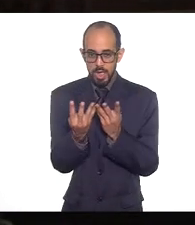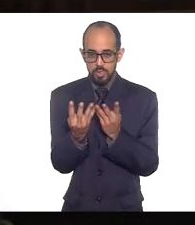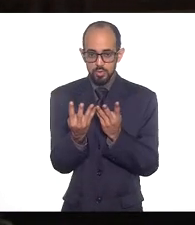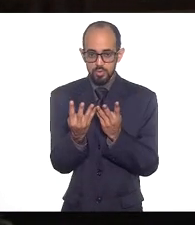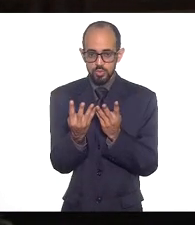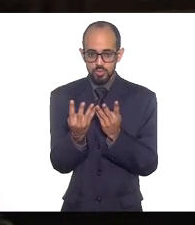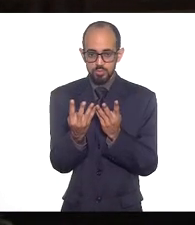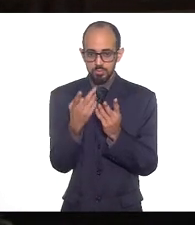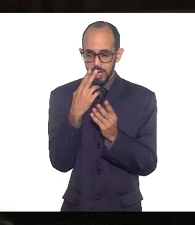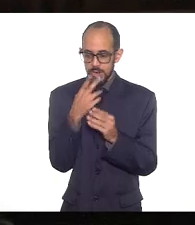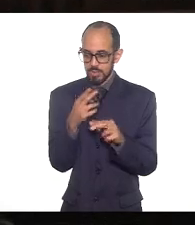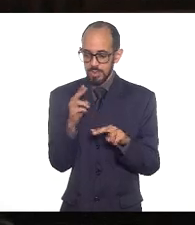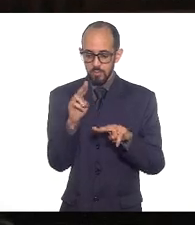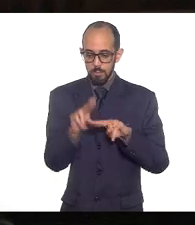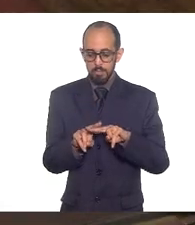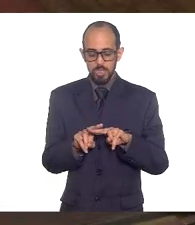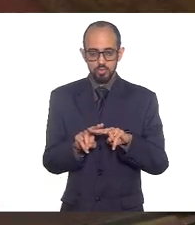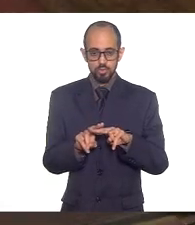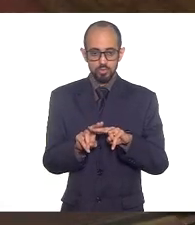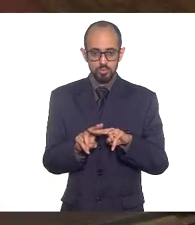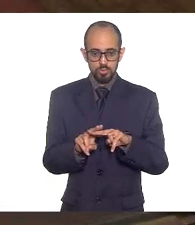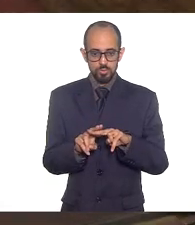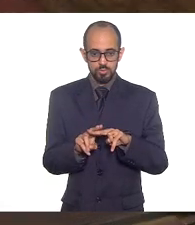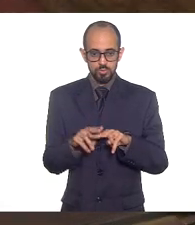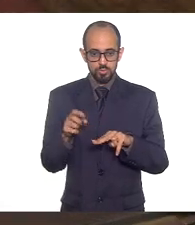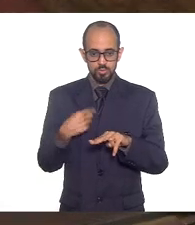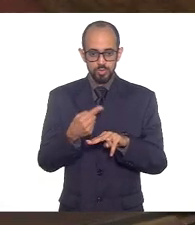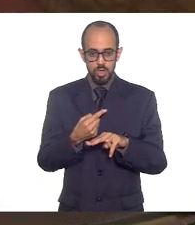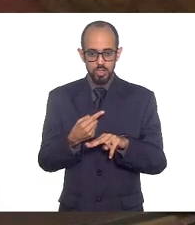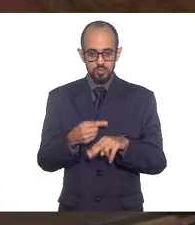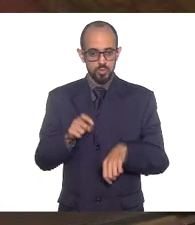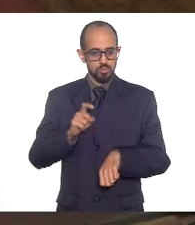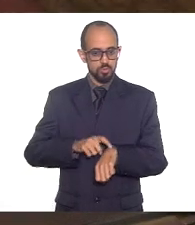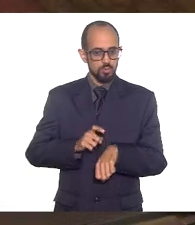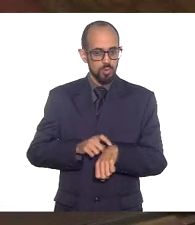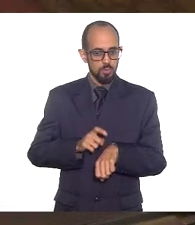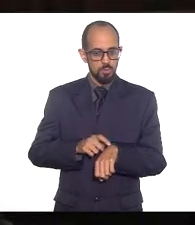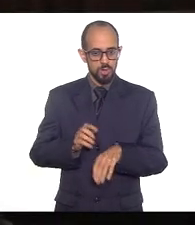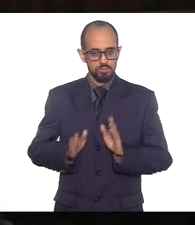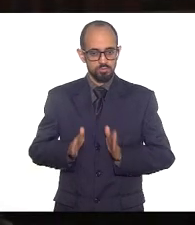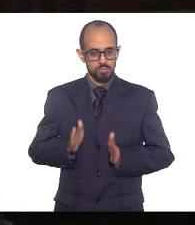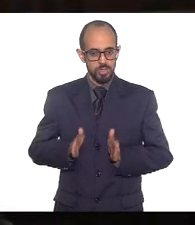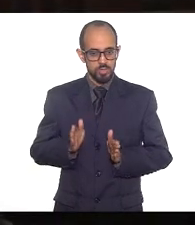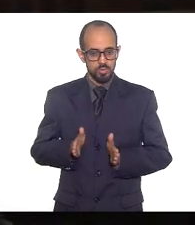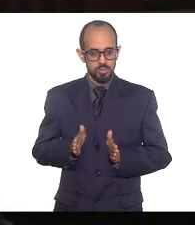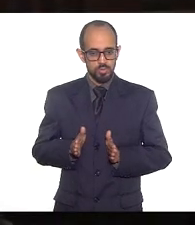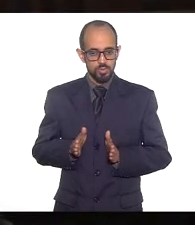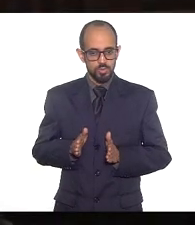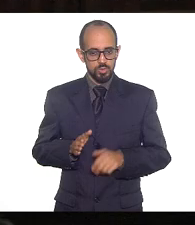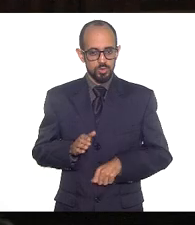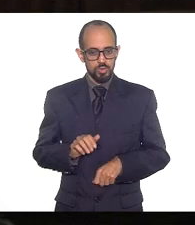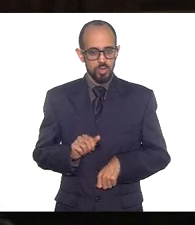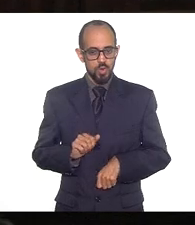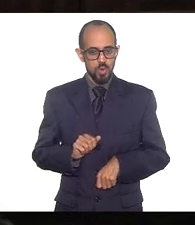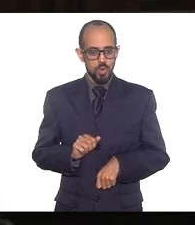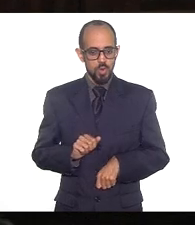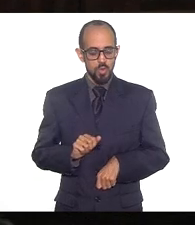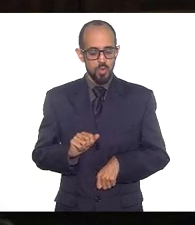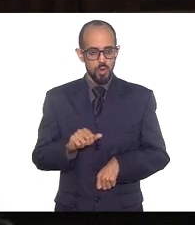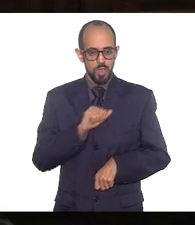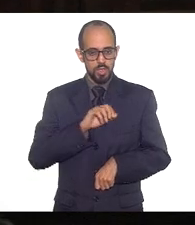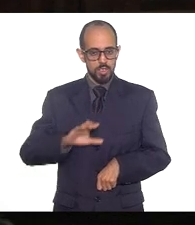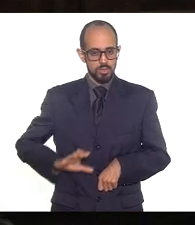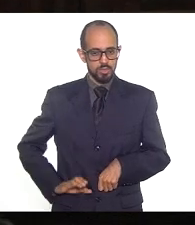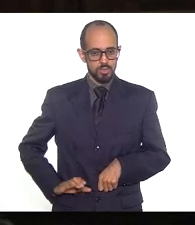aquartelamento fizemos aquela travessia e o André se elegeu presidente da alerj